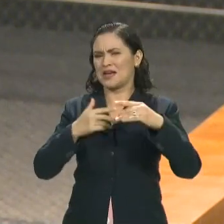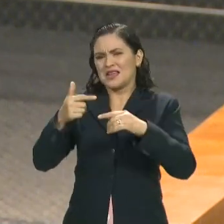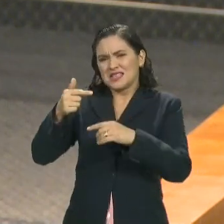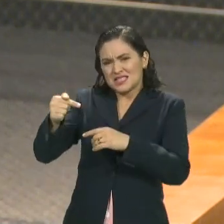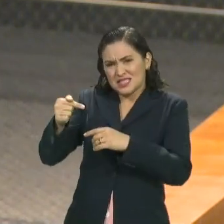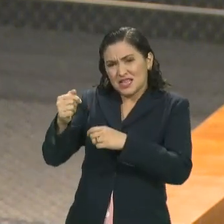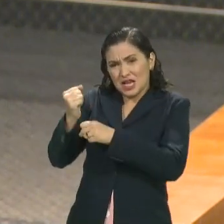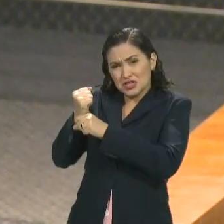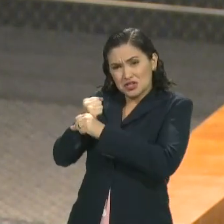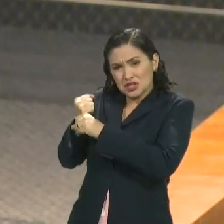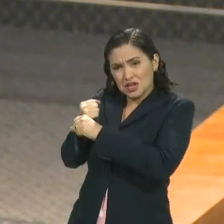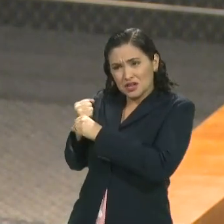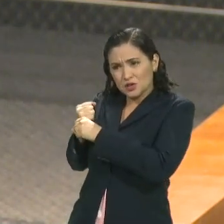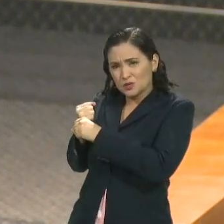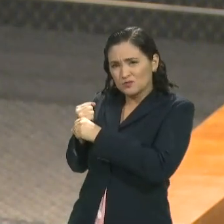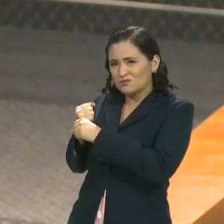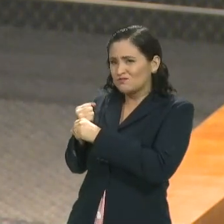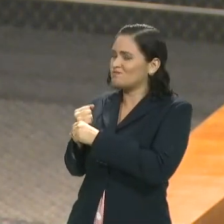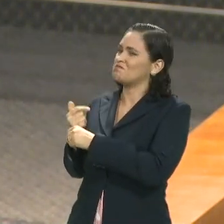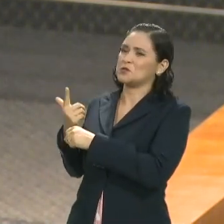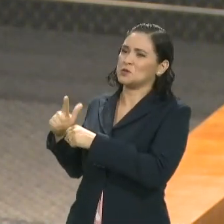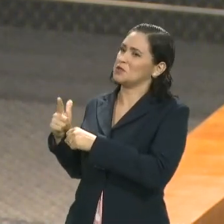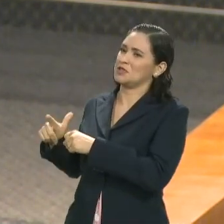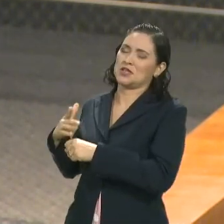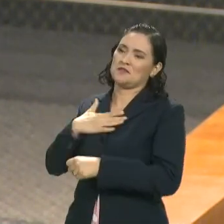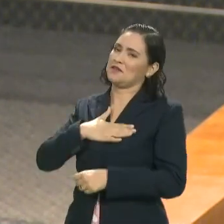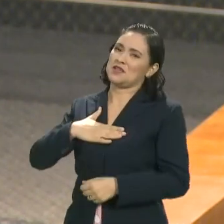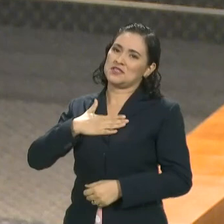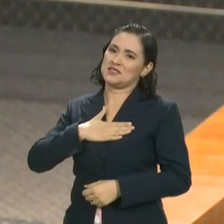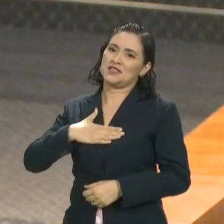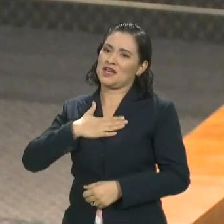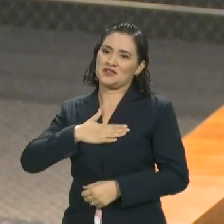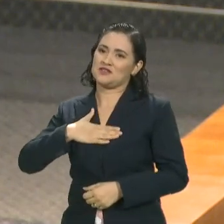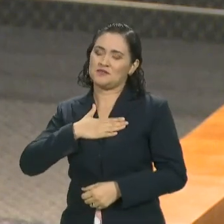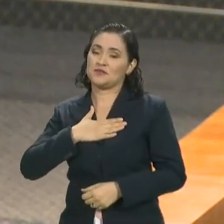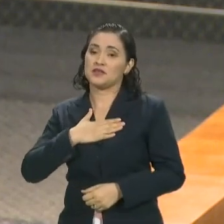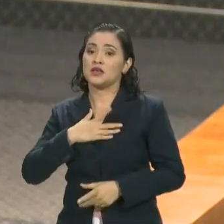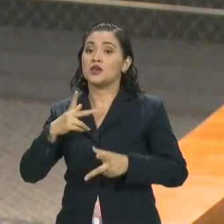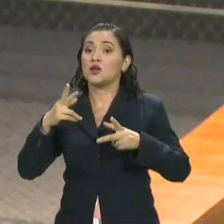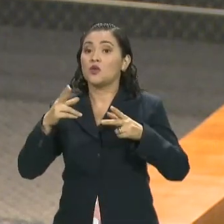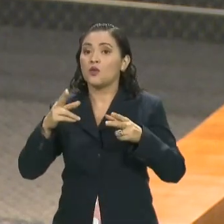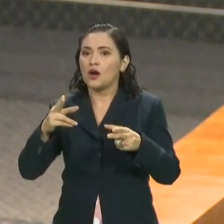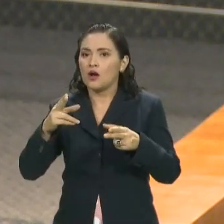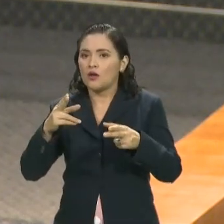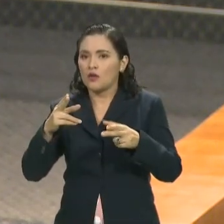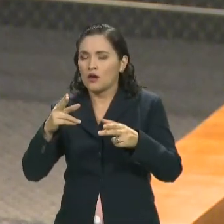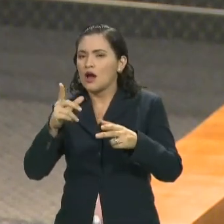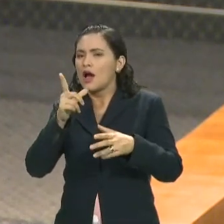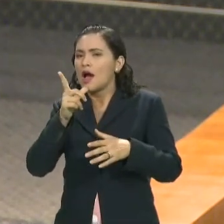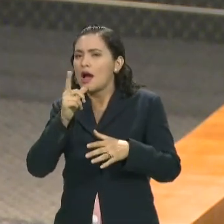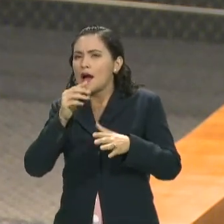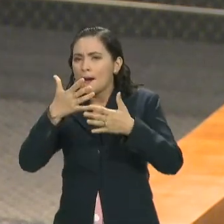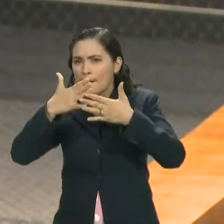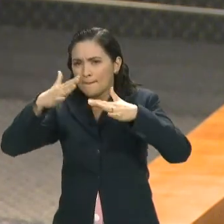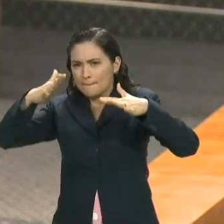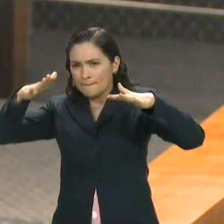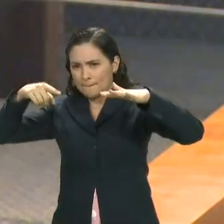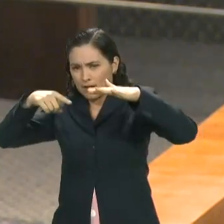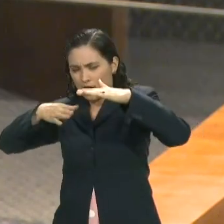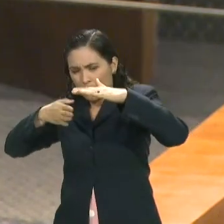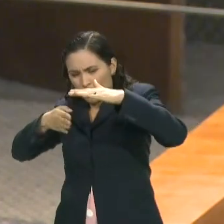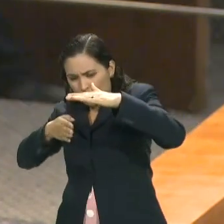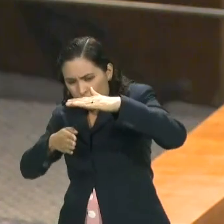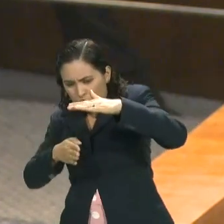E como um caleidoscópio de um submarino de guerra de 360 graus, eu vasculhei a história